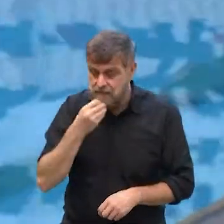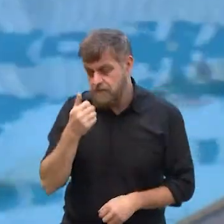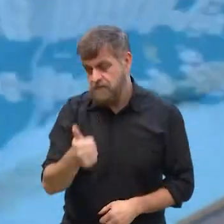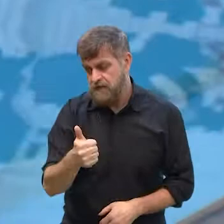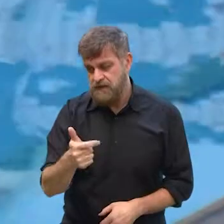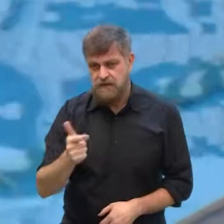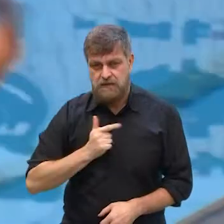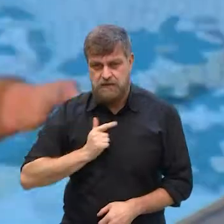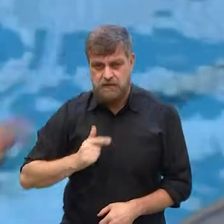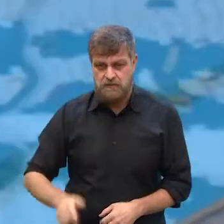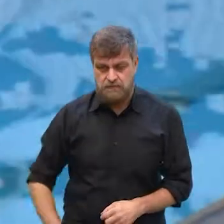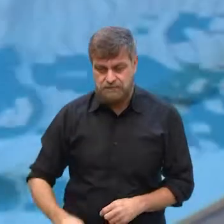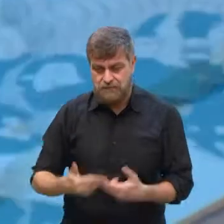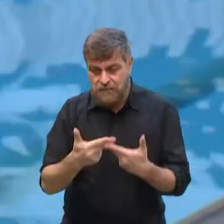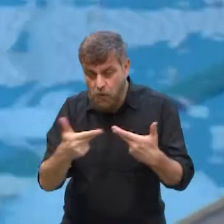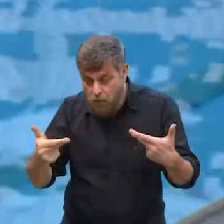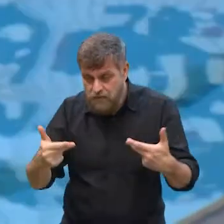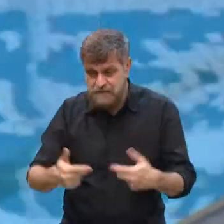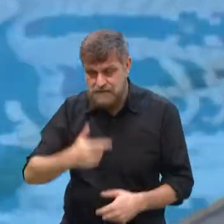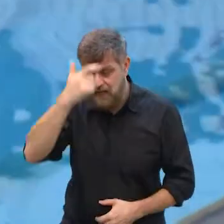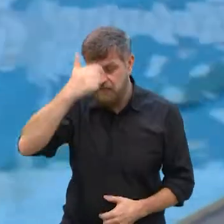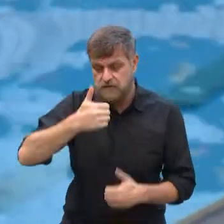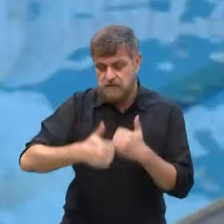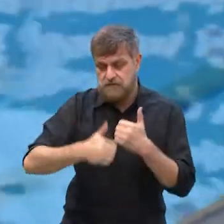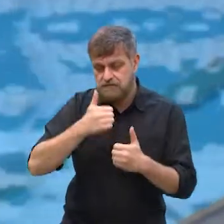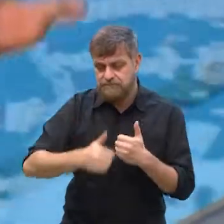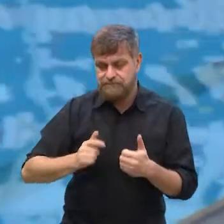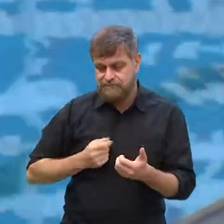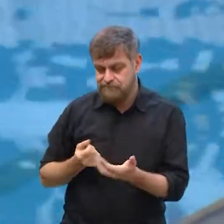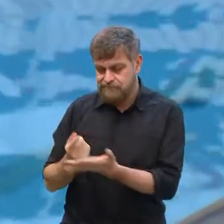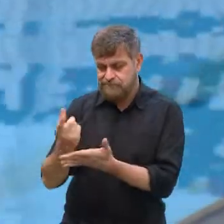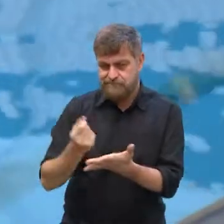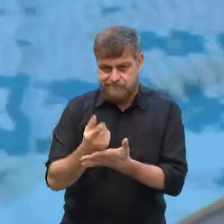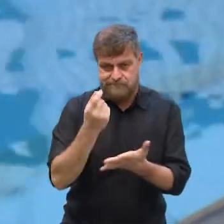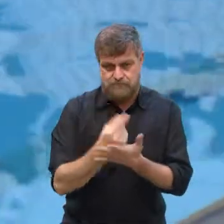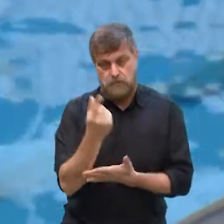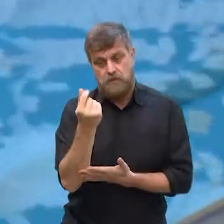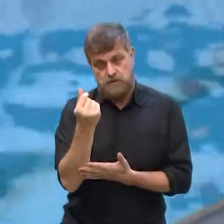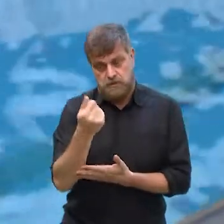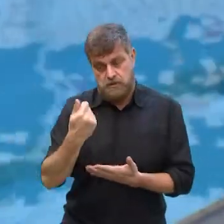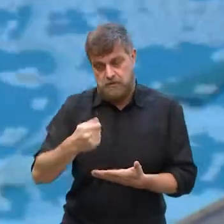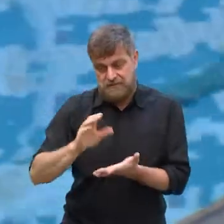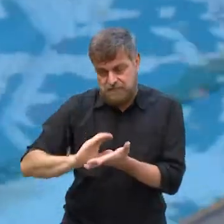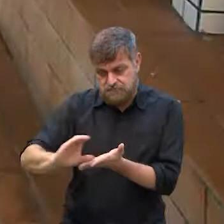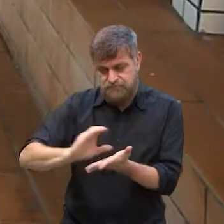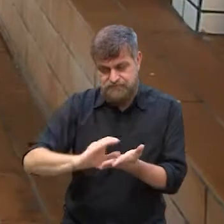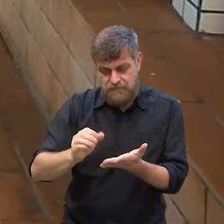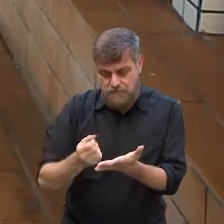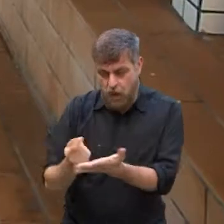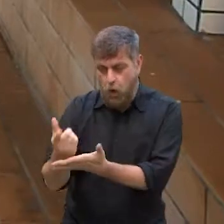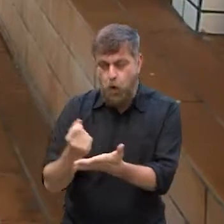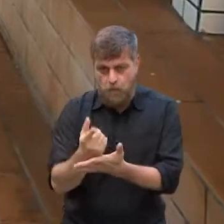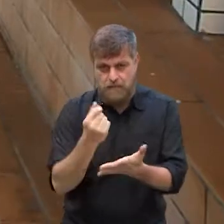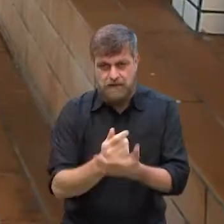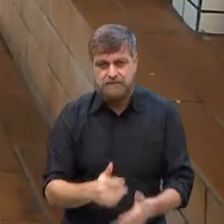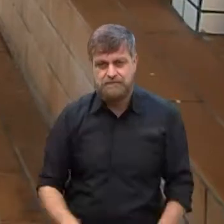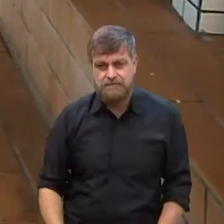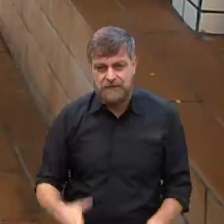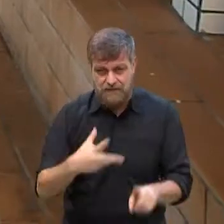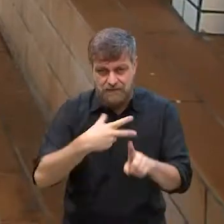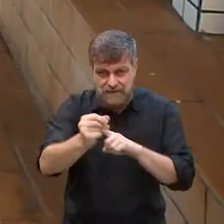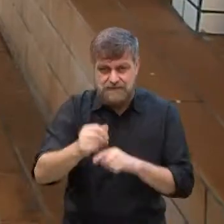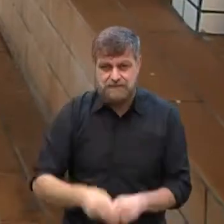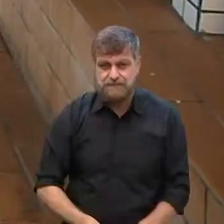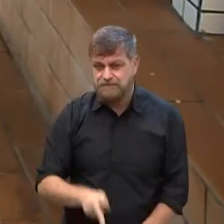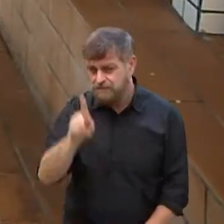Então são coisas que o atleta tem que estar investindo para que ele possa ter bons resultados. No Parapan de